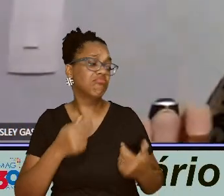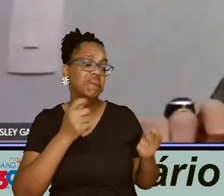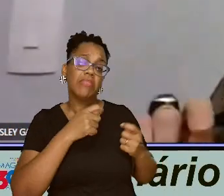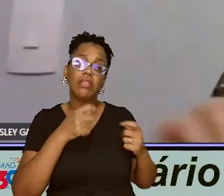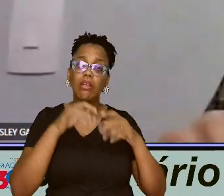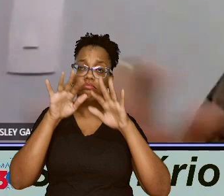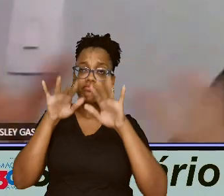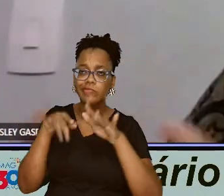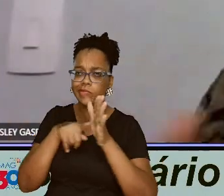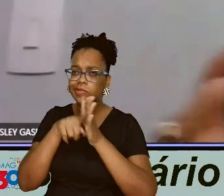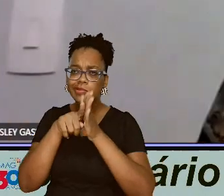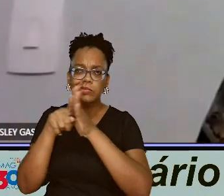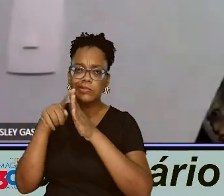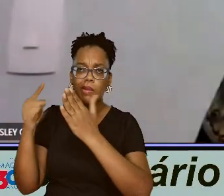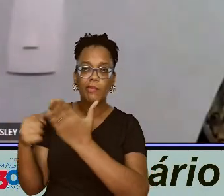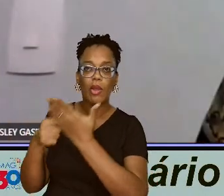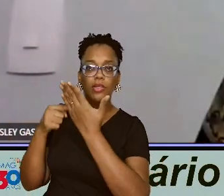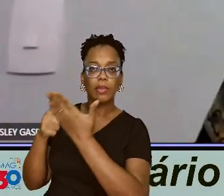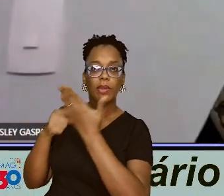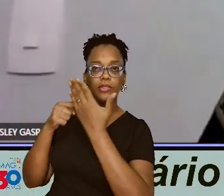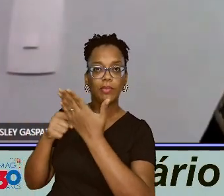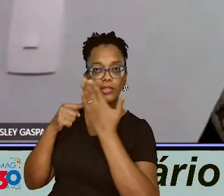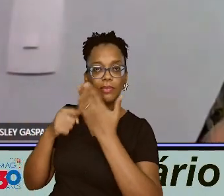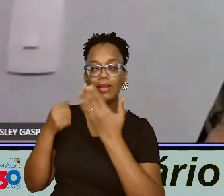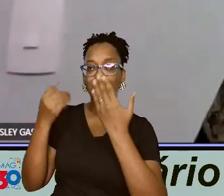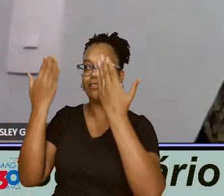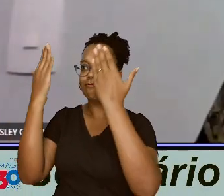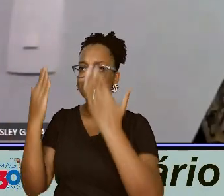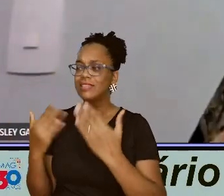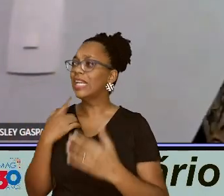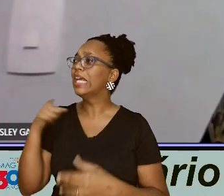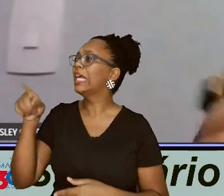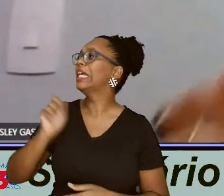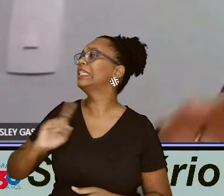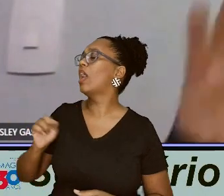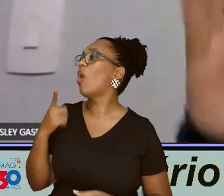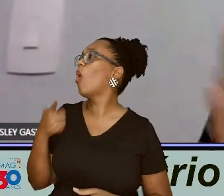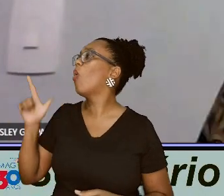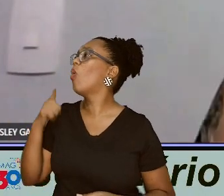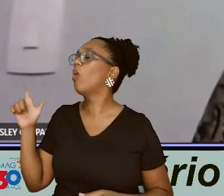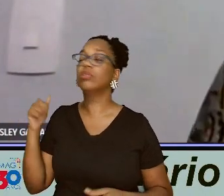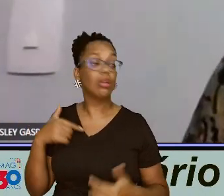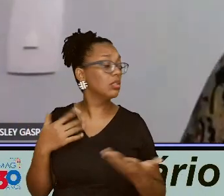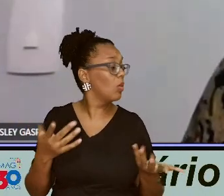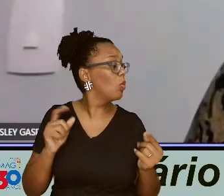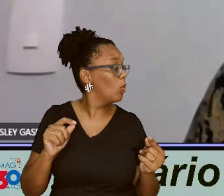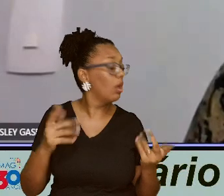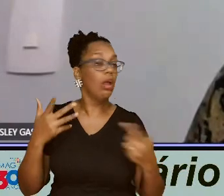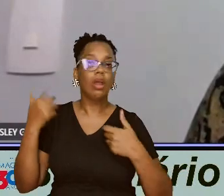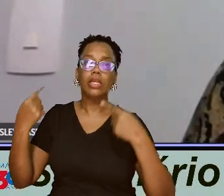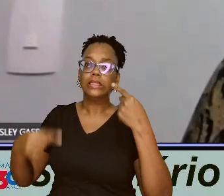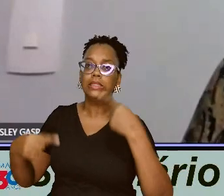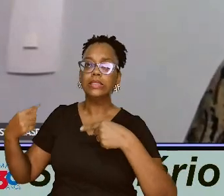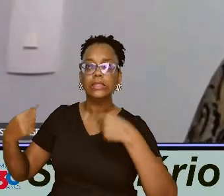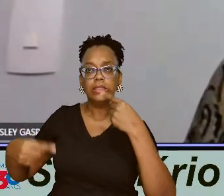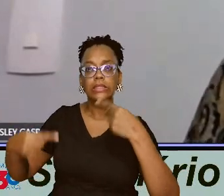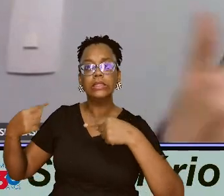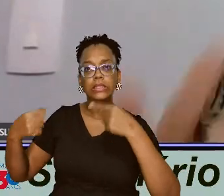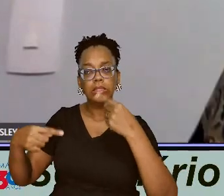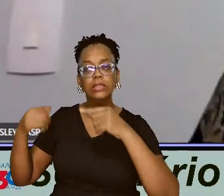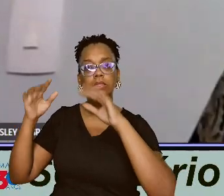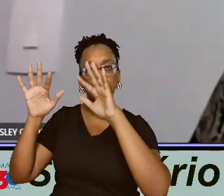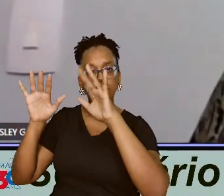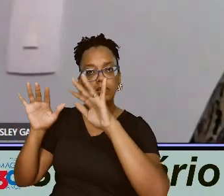iam mostrando para a gente, trazia a base, a gente falava, não é bem assim. Ah, então o que, que é? Até afinar, né? E